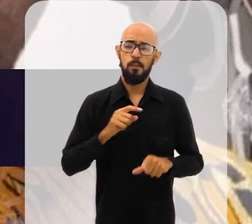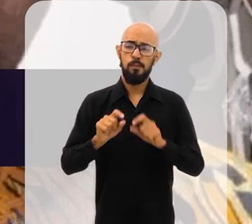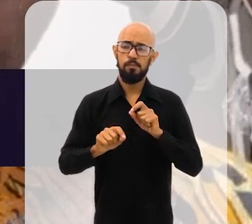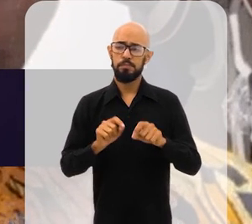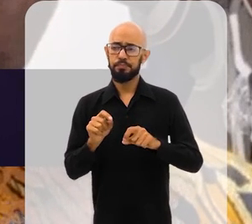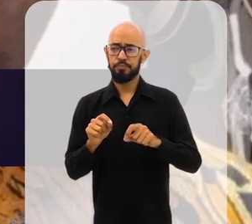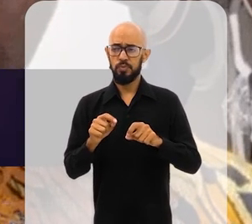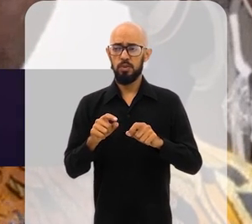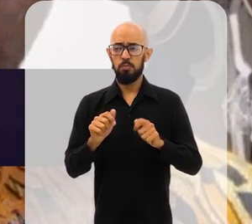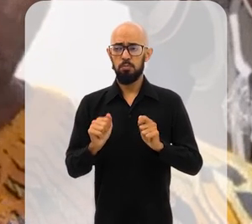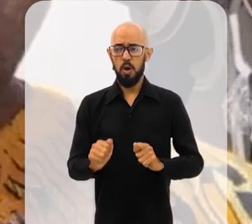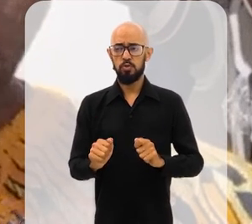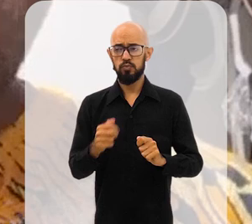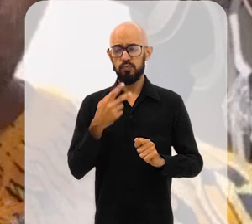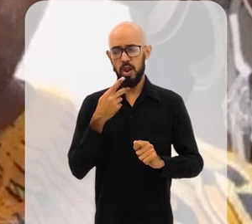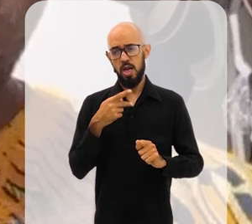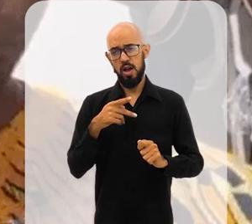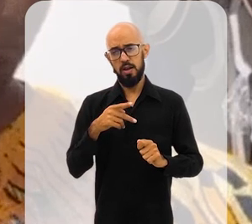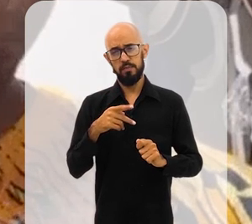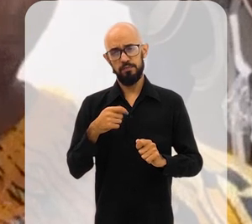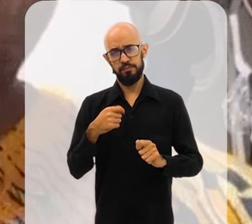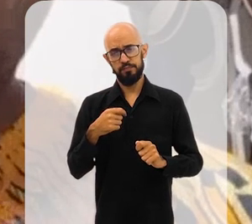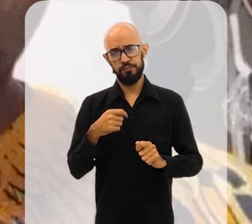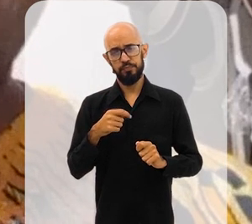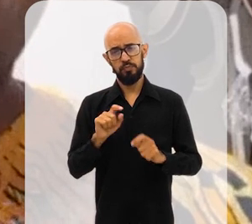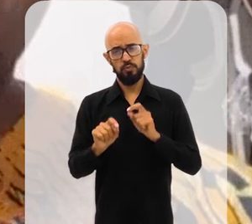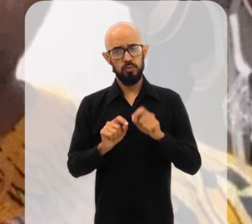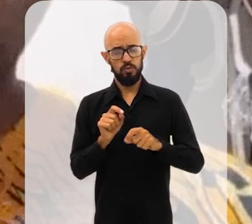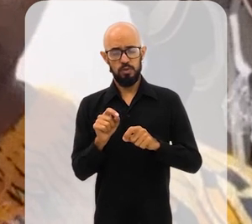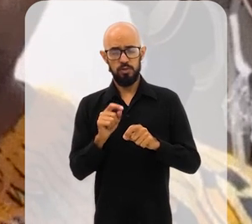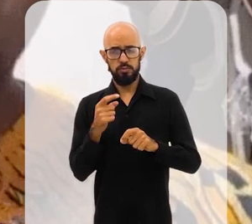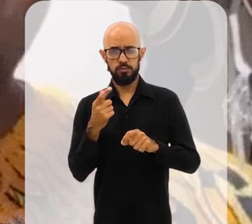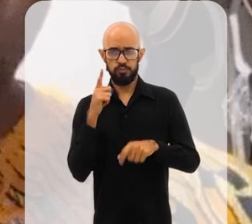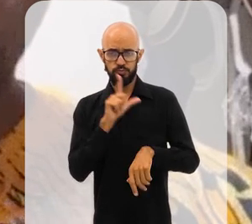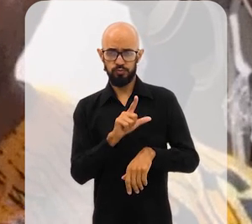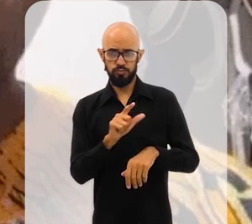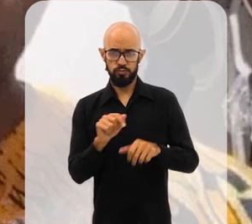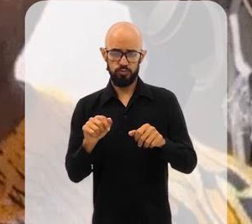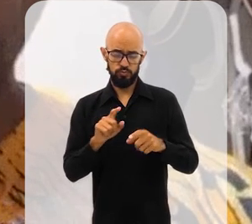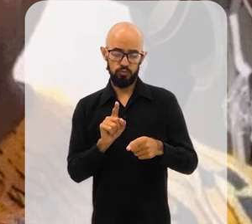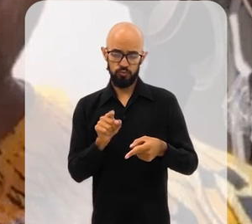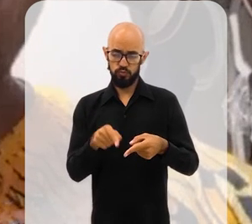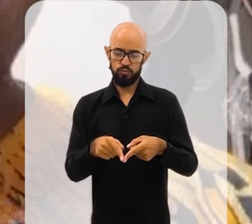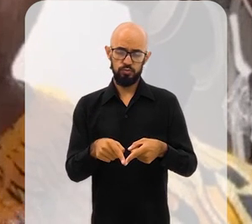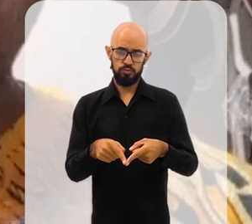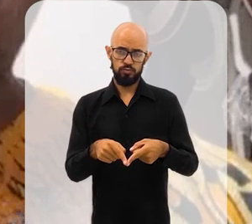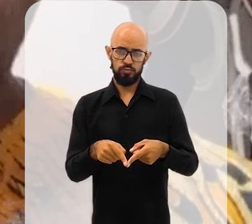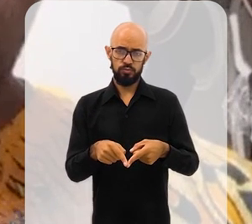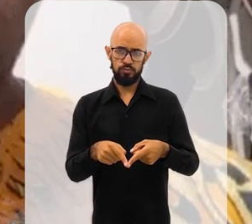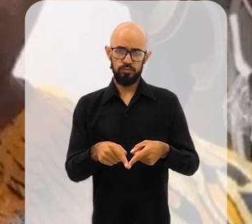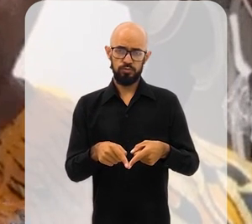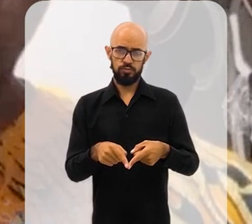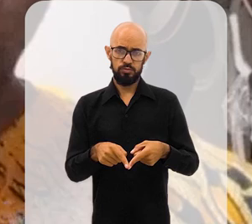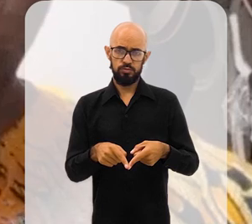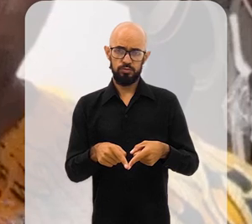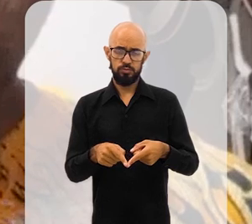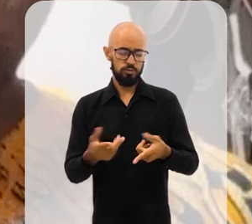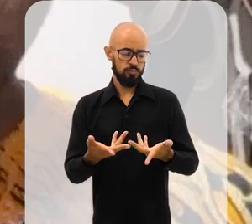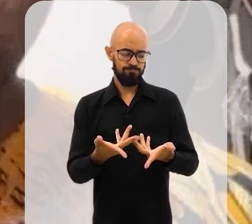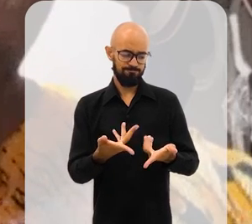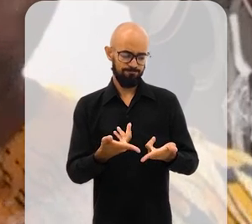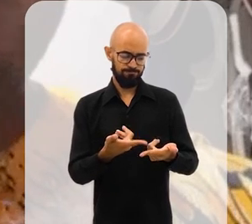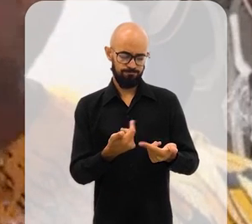E nós, eu posso dizer com alguma modéstia, mas que nós conseguimos alcançar esse objetivo com uma